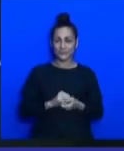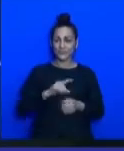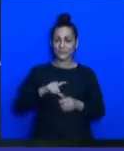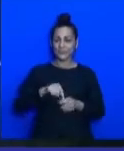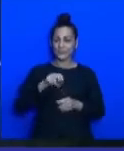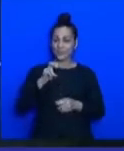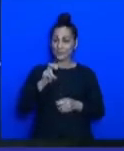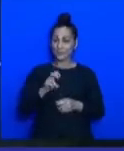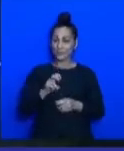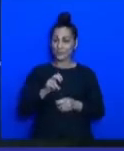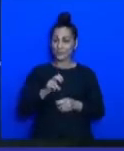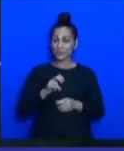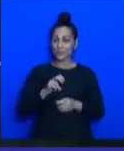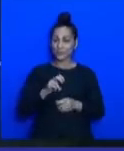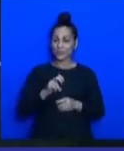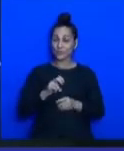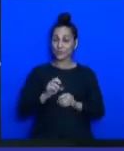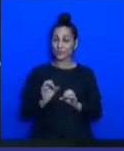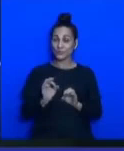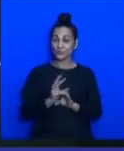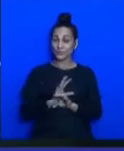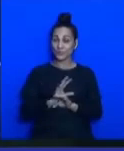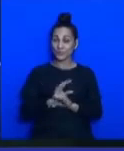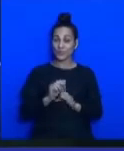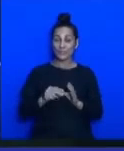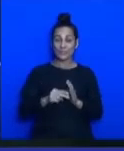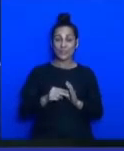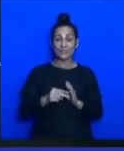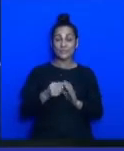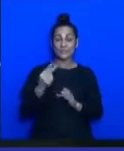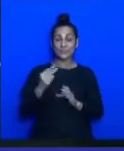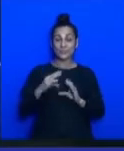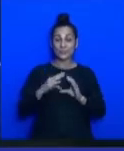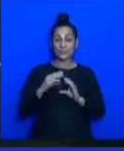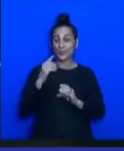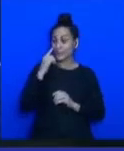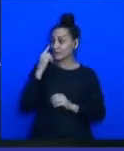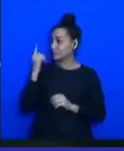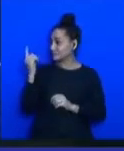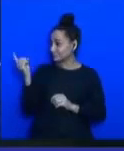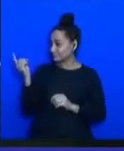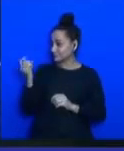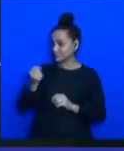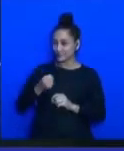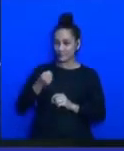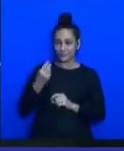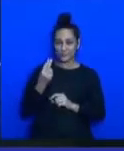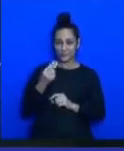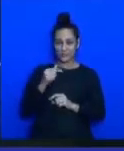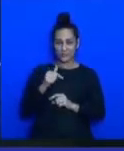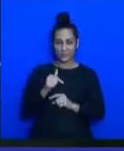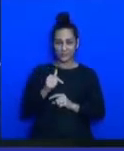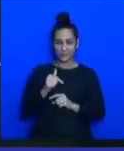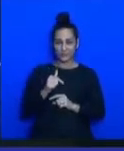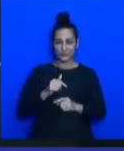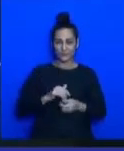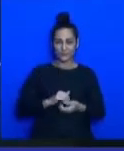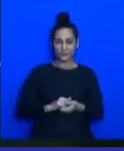São 5 números sorteados, já temos a segunda bola. Número 27.